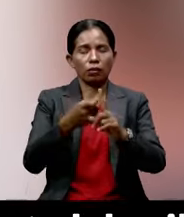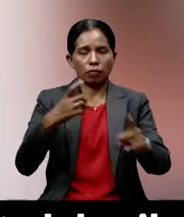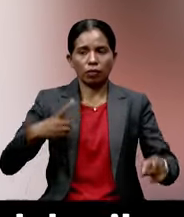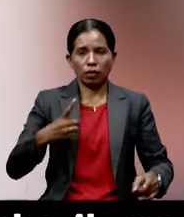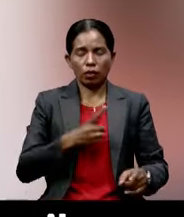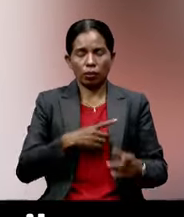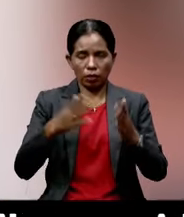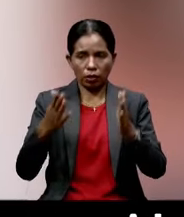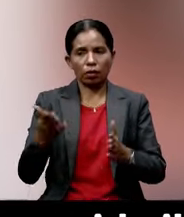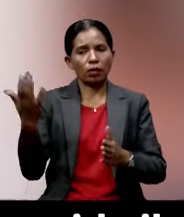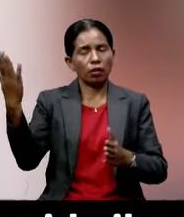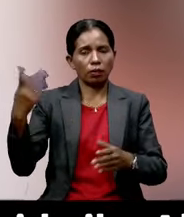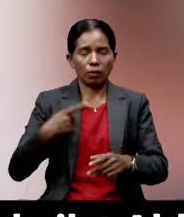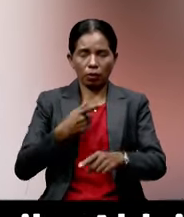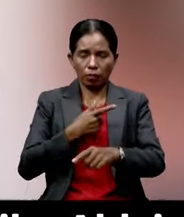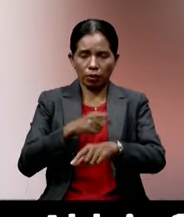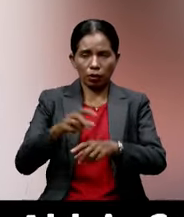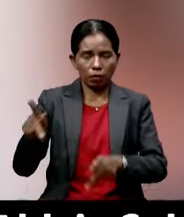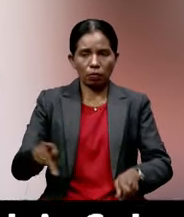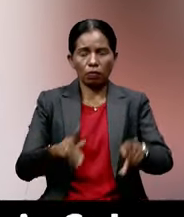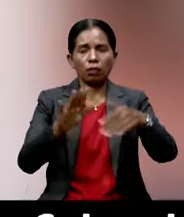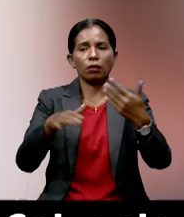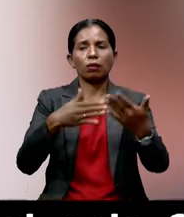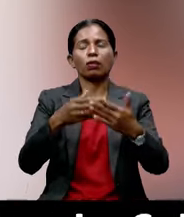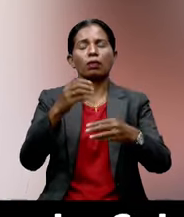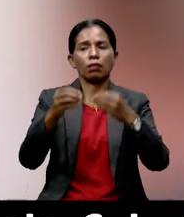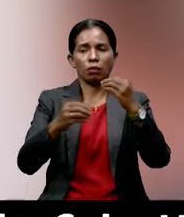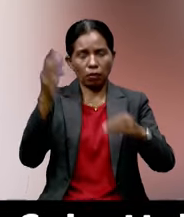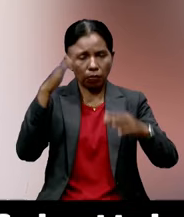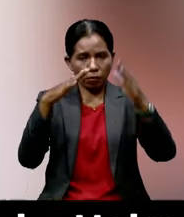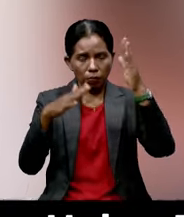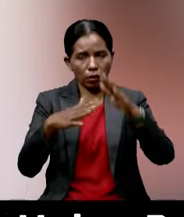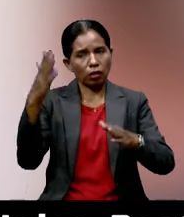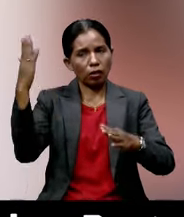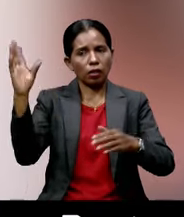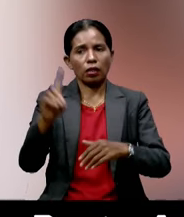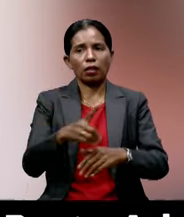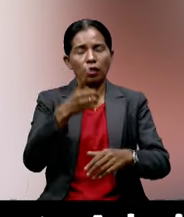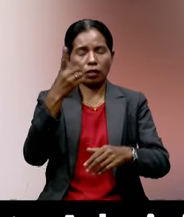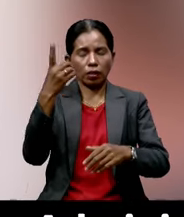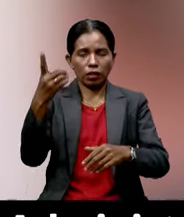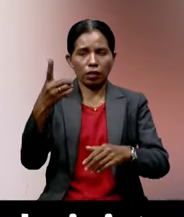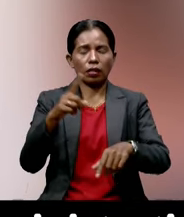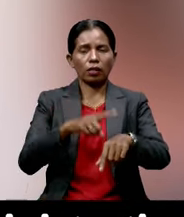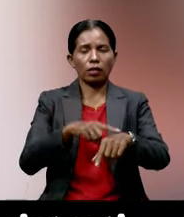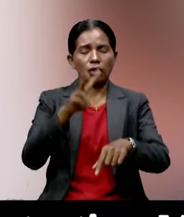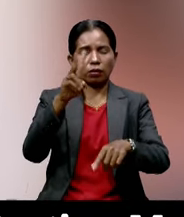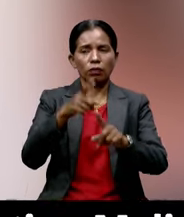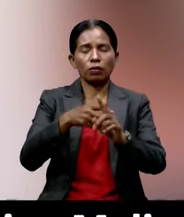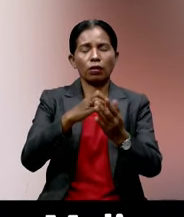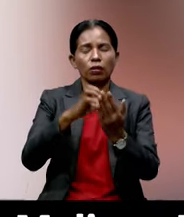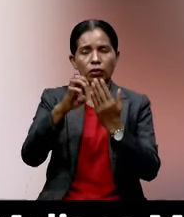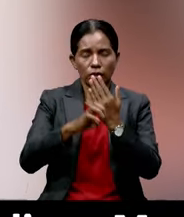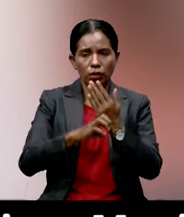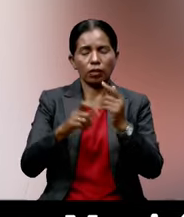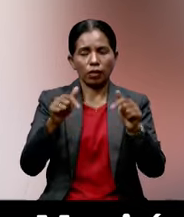deputados Sira e o Parlamento Nacional, no público Sira, quando o confronto não acontece e a dader madrugada, loron rua fulanzunho, né? E